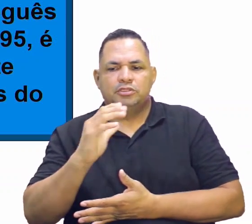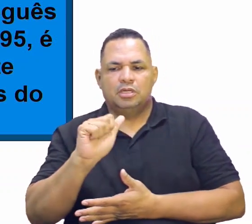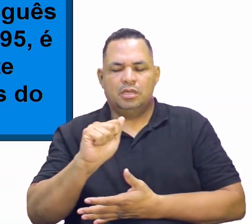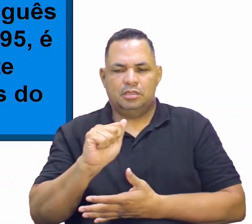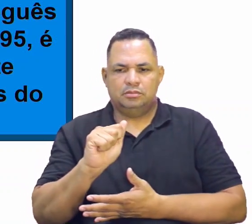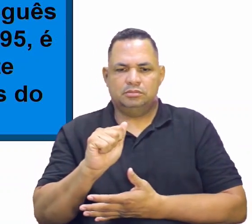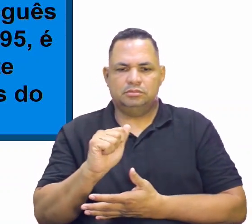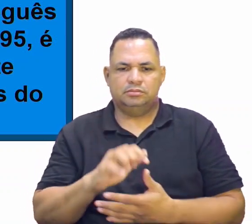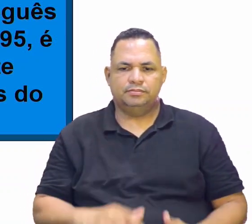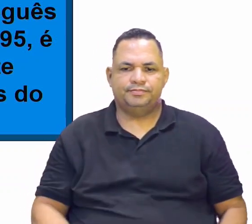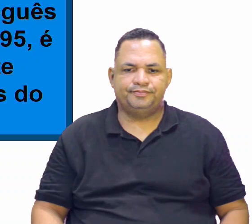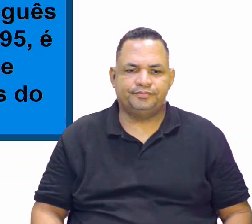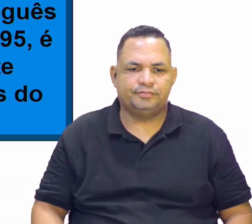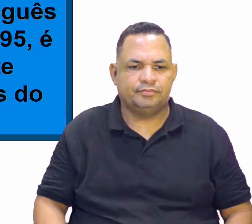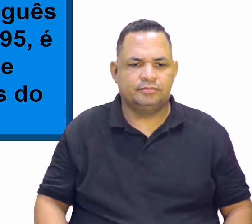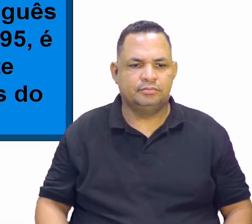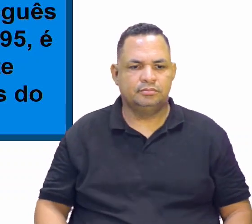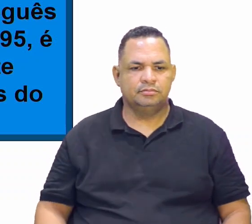dramática.